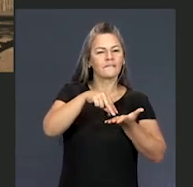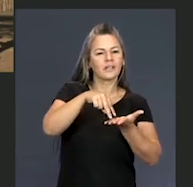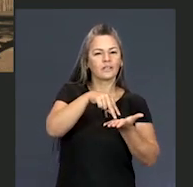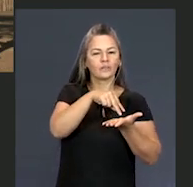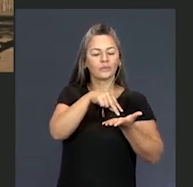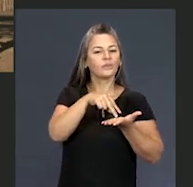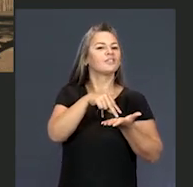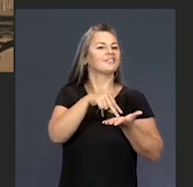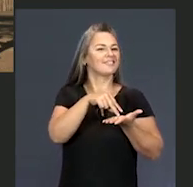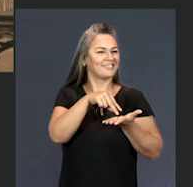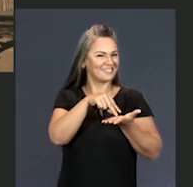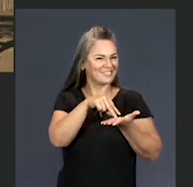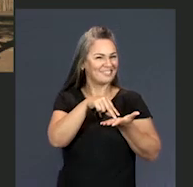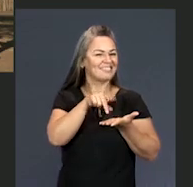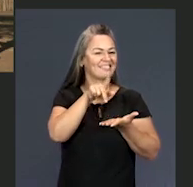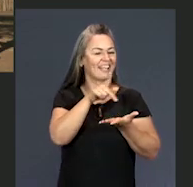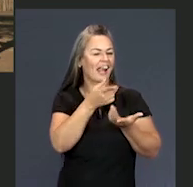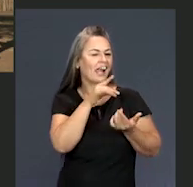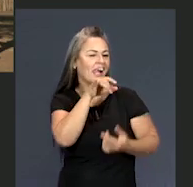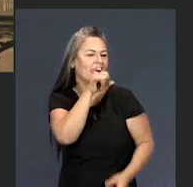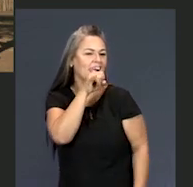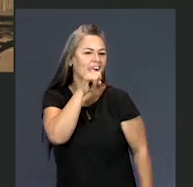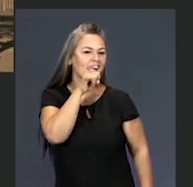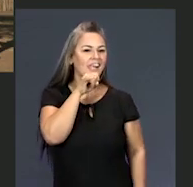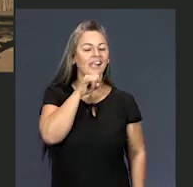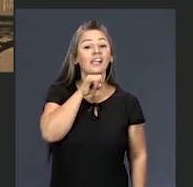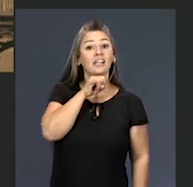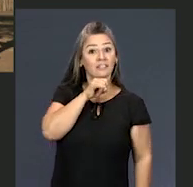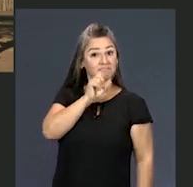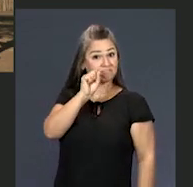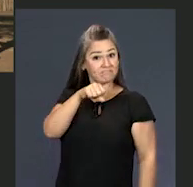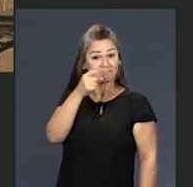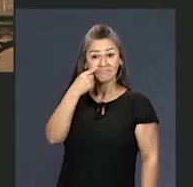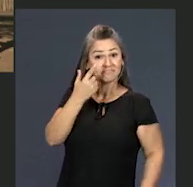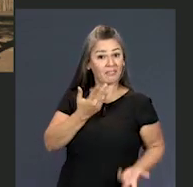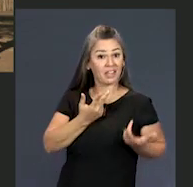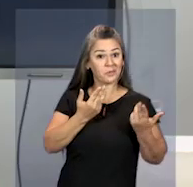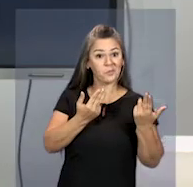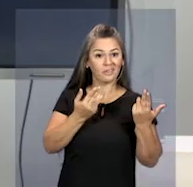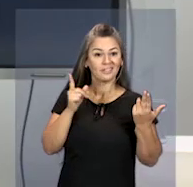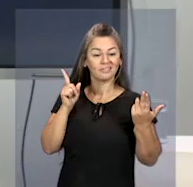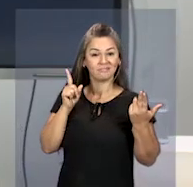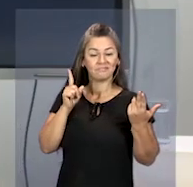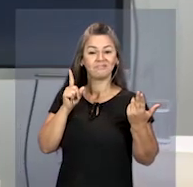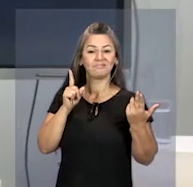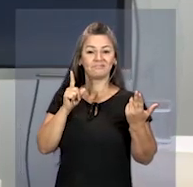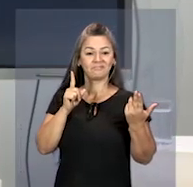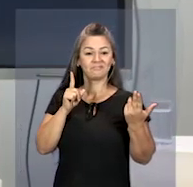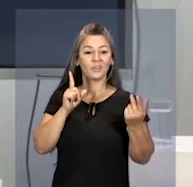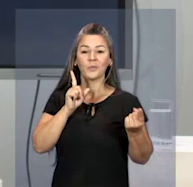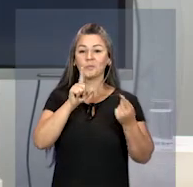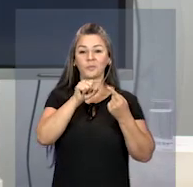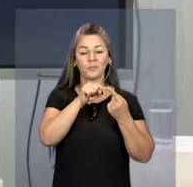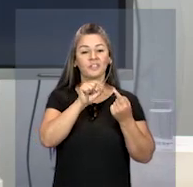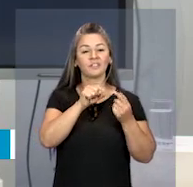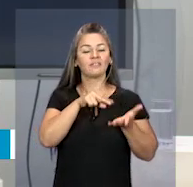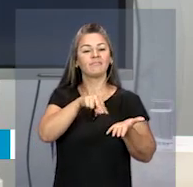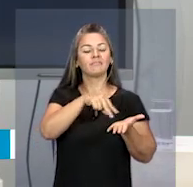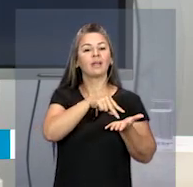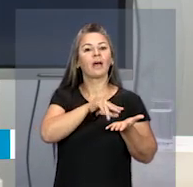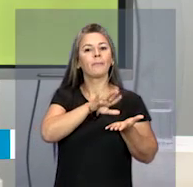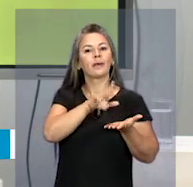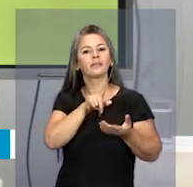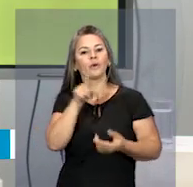meninos quanto meninas, enfim, cada um pensando de uma forma. Essa dança tem esse objetivo. Já essa